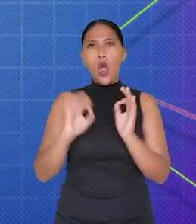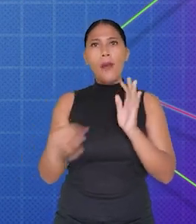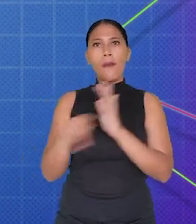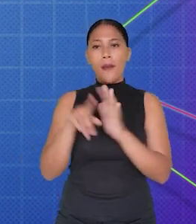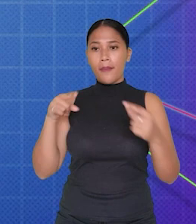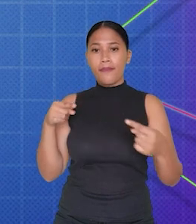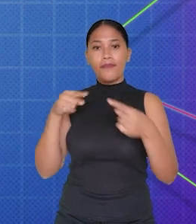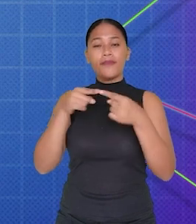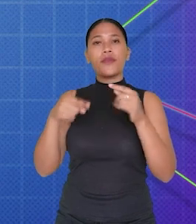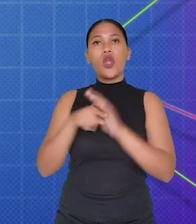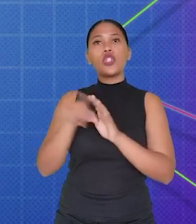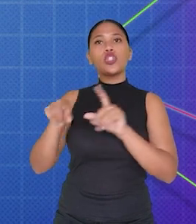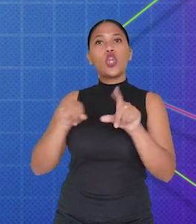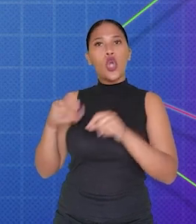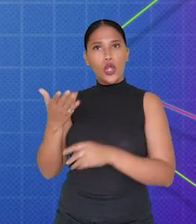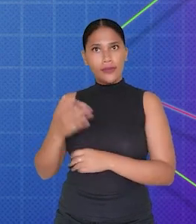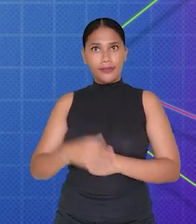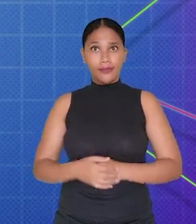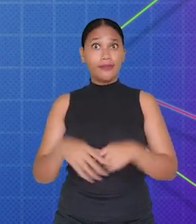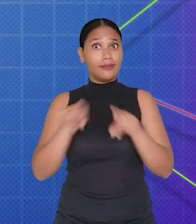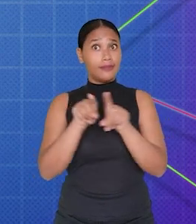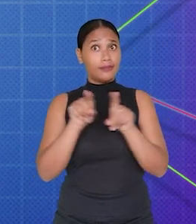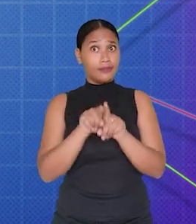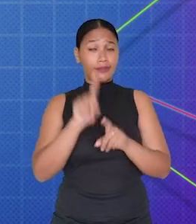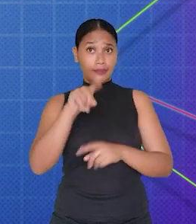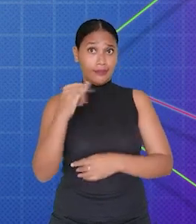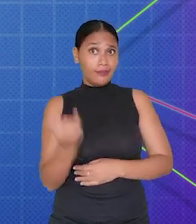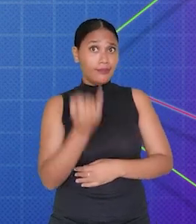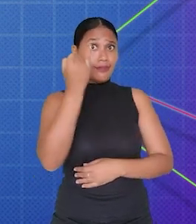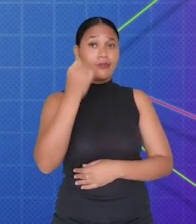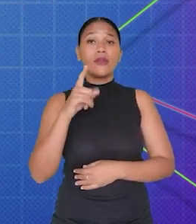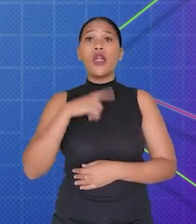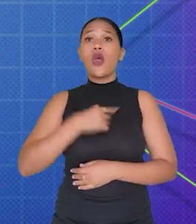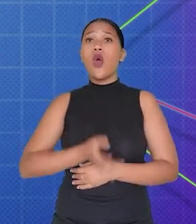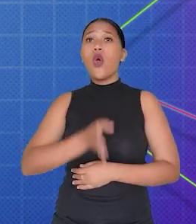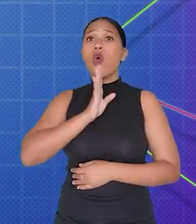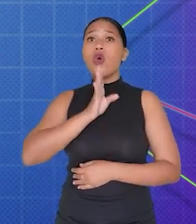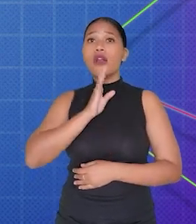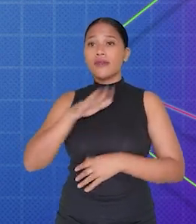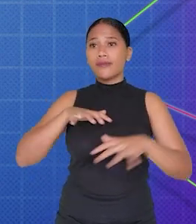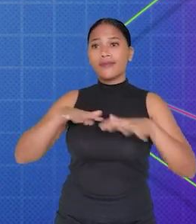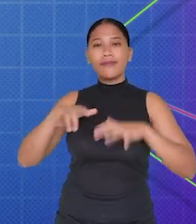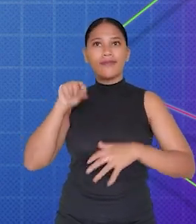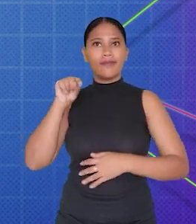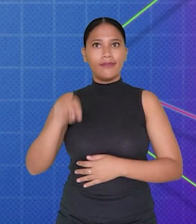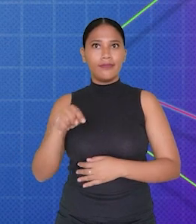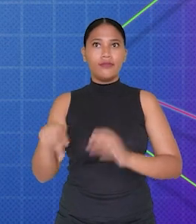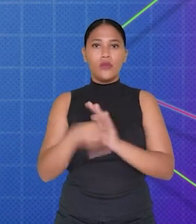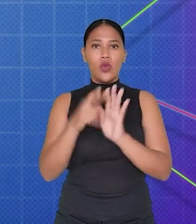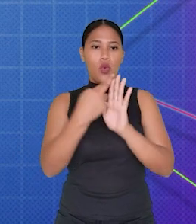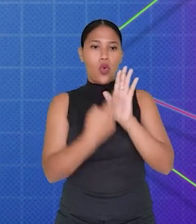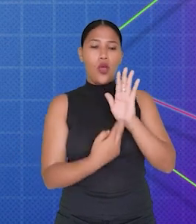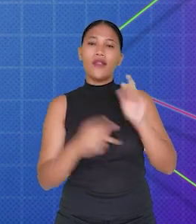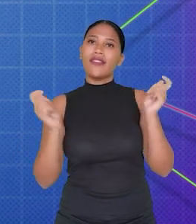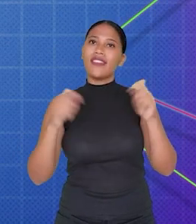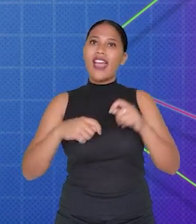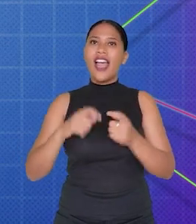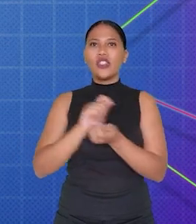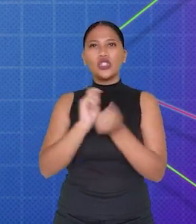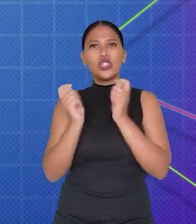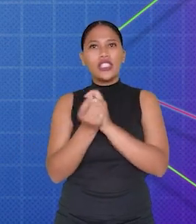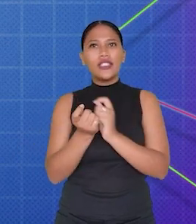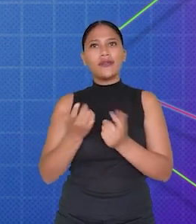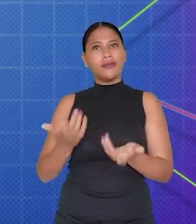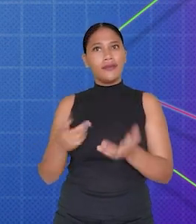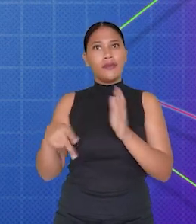reordenados de acordo com as escolhas do jogador. Outro aspecto crucial é conhecer a mecânica do jogo, para que o roteiro possa ser ajustado